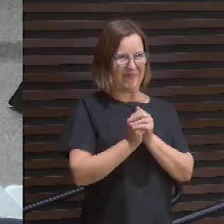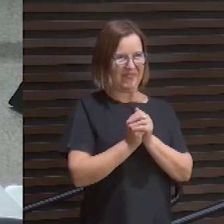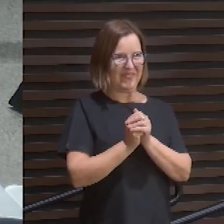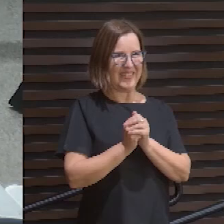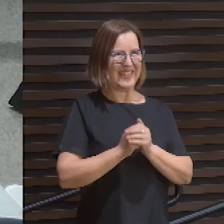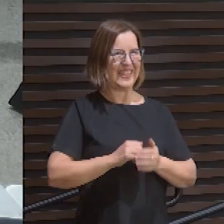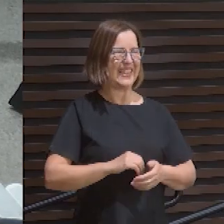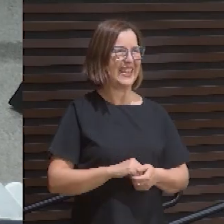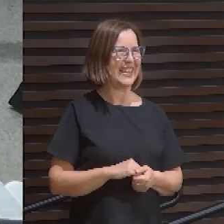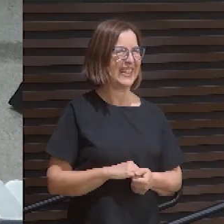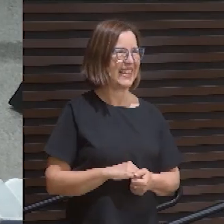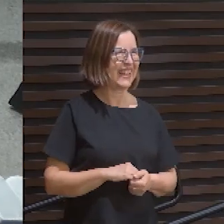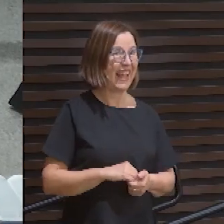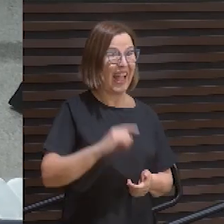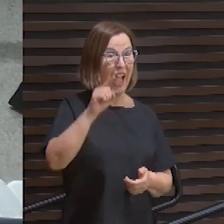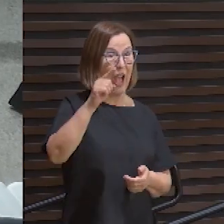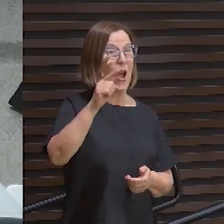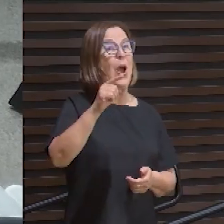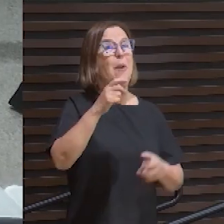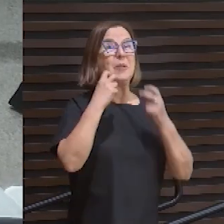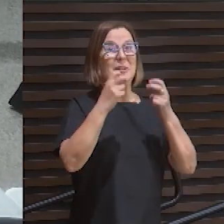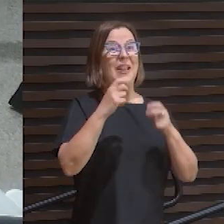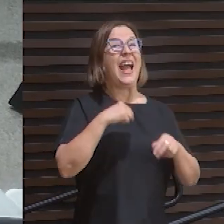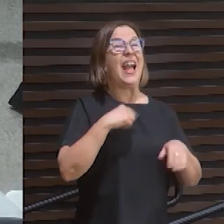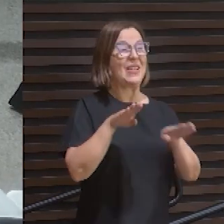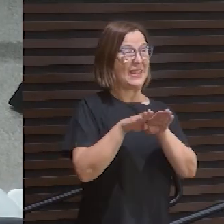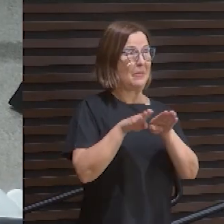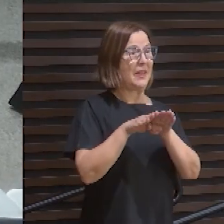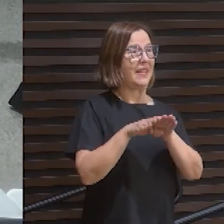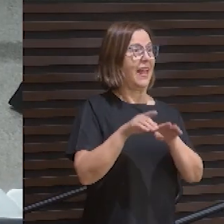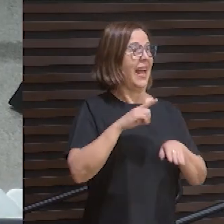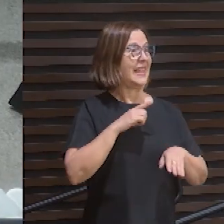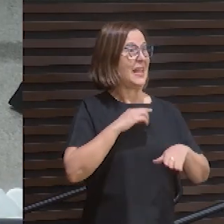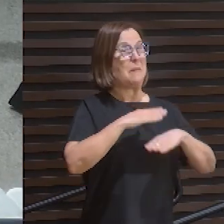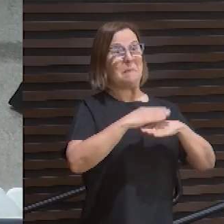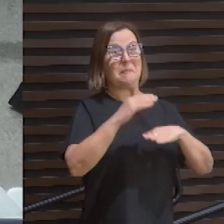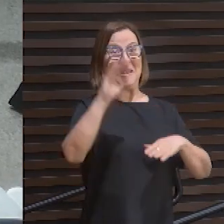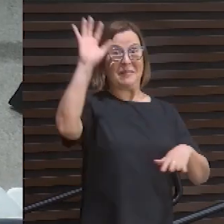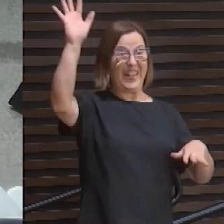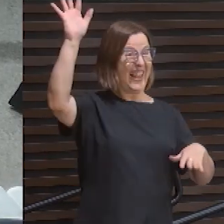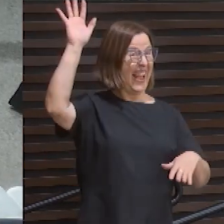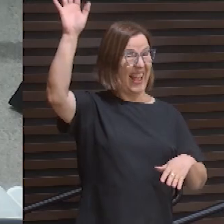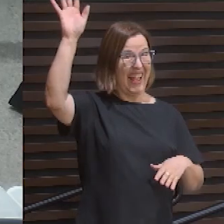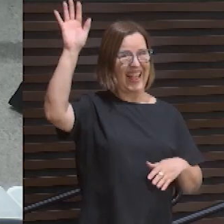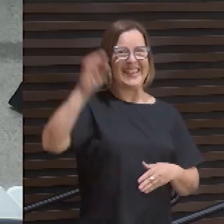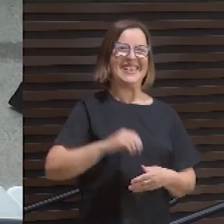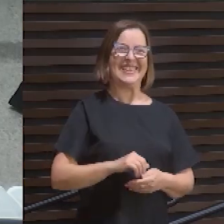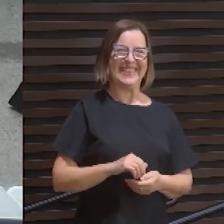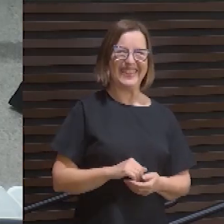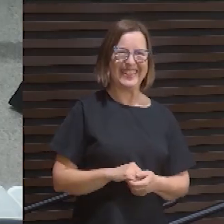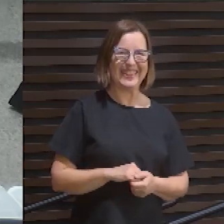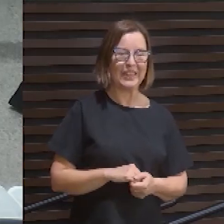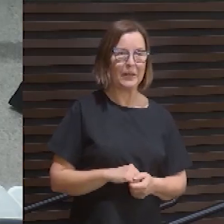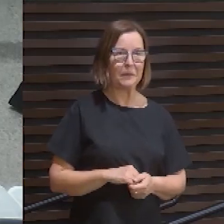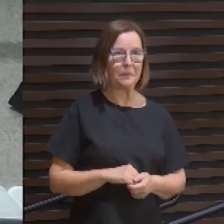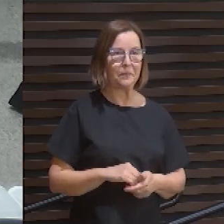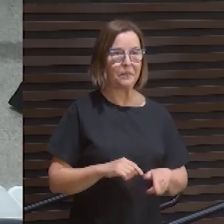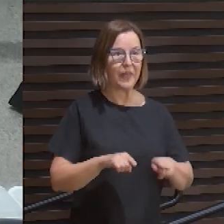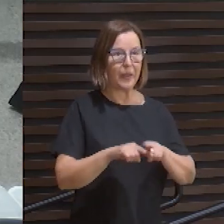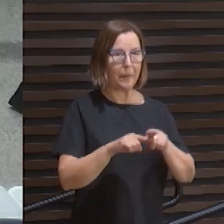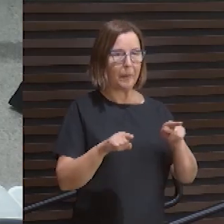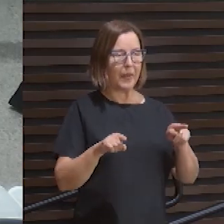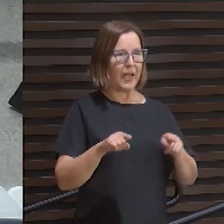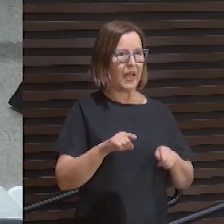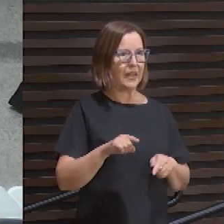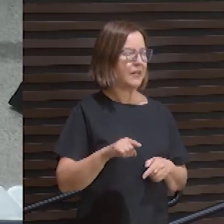Débora já gritou lá e eu também. Já temos mais outras mãos ali para cima. Mas nós duvidamos,